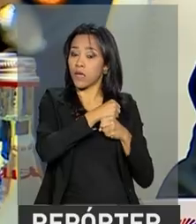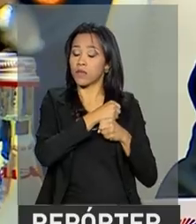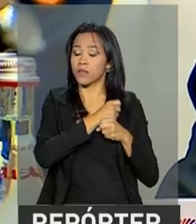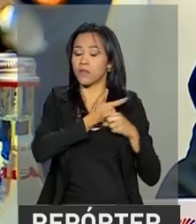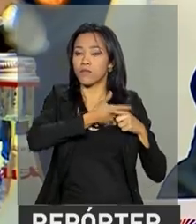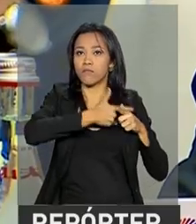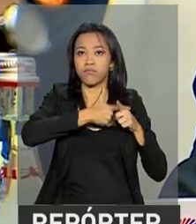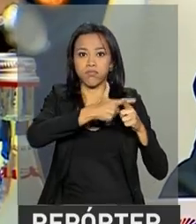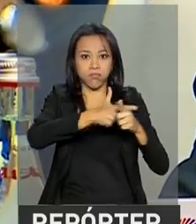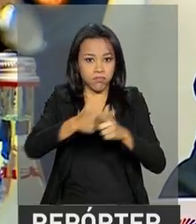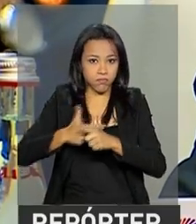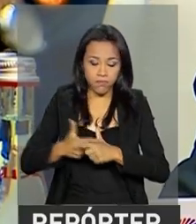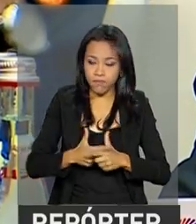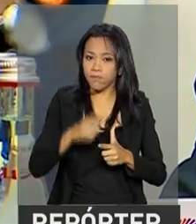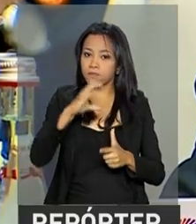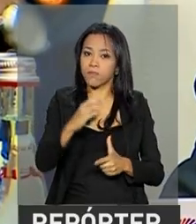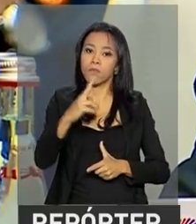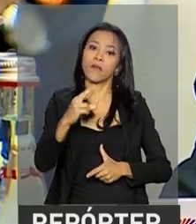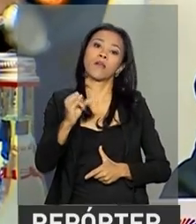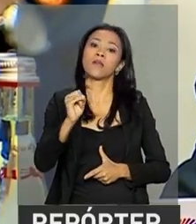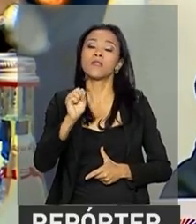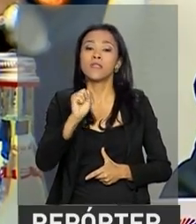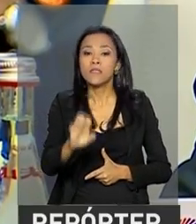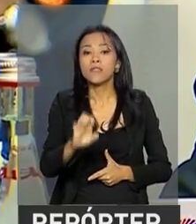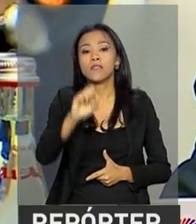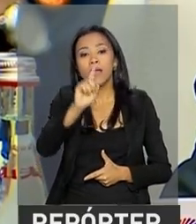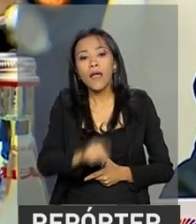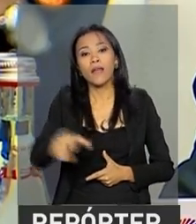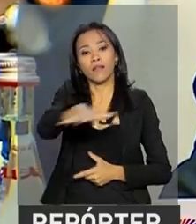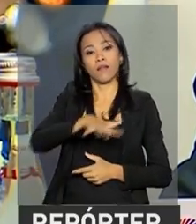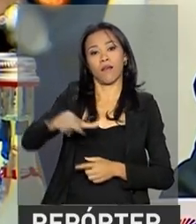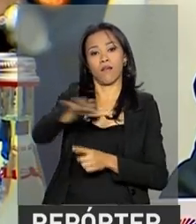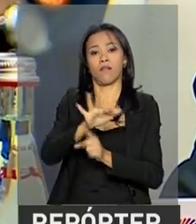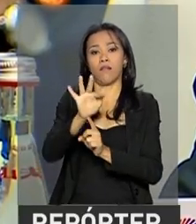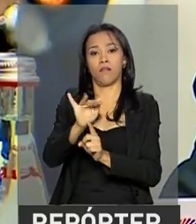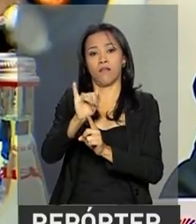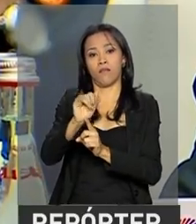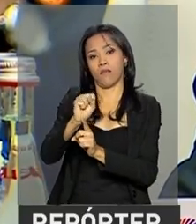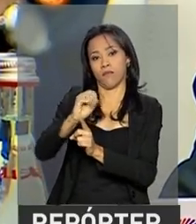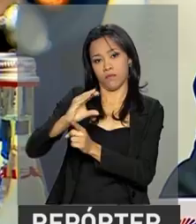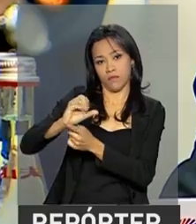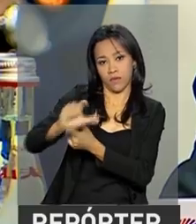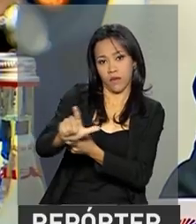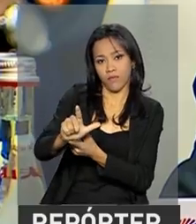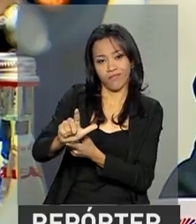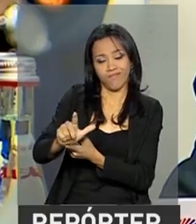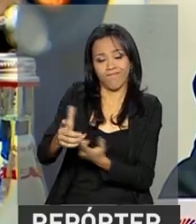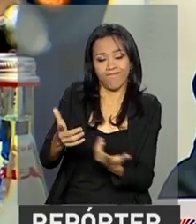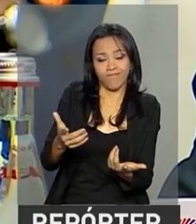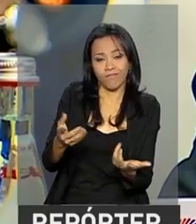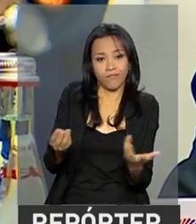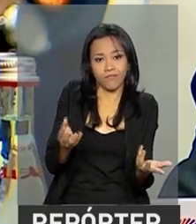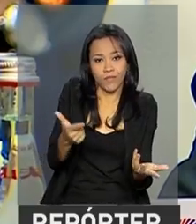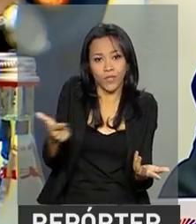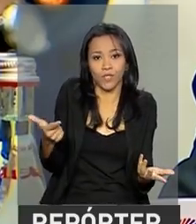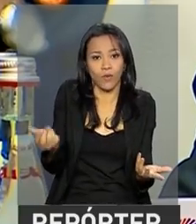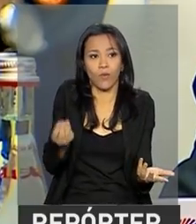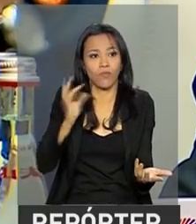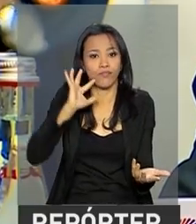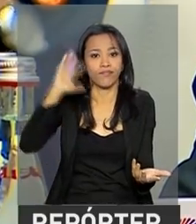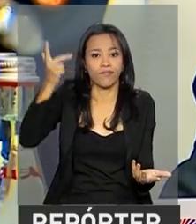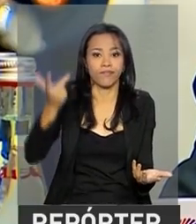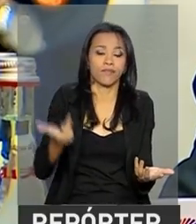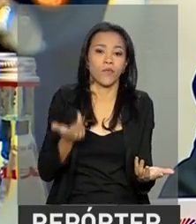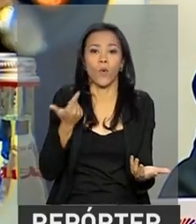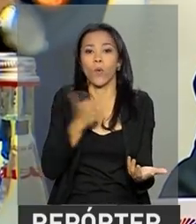que tínhamos diante de nós era de natureza fiscal. Não havia alternativa. Era necessário